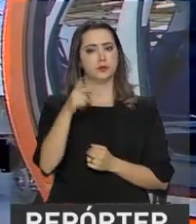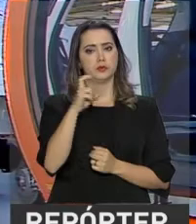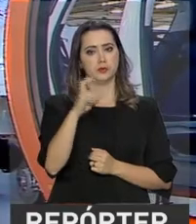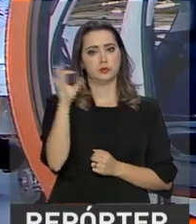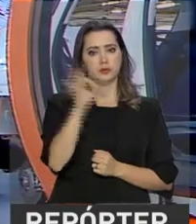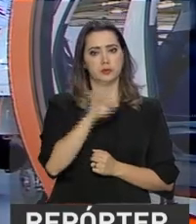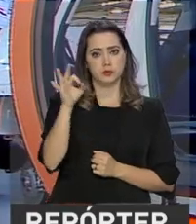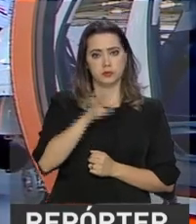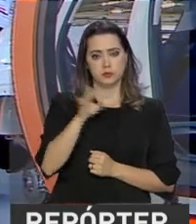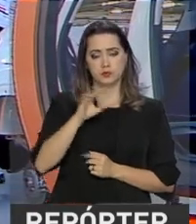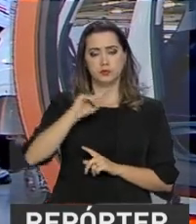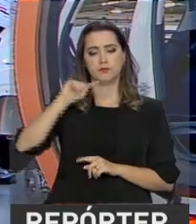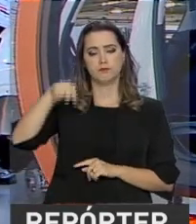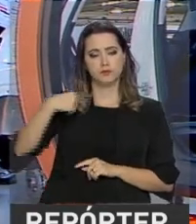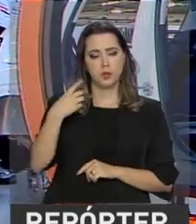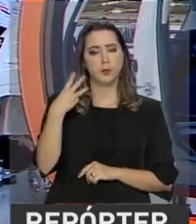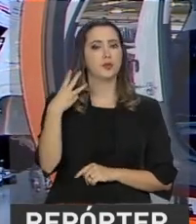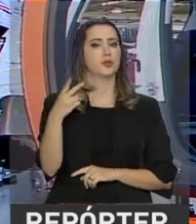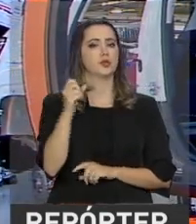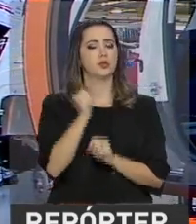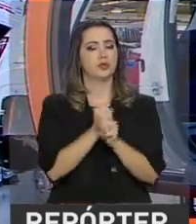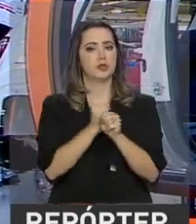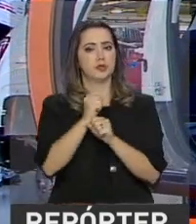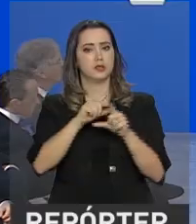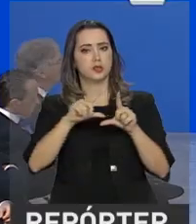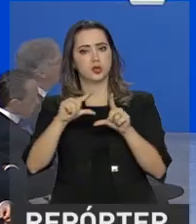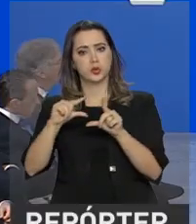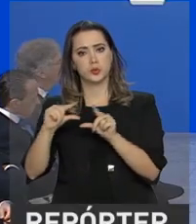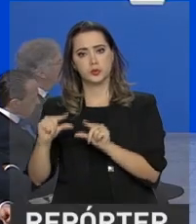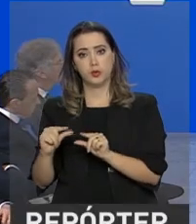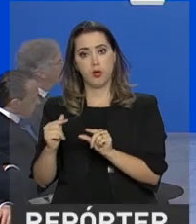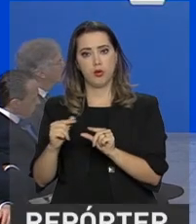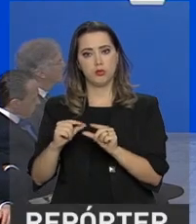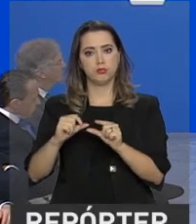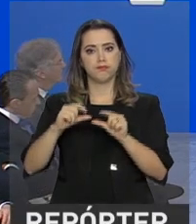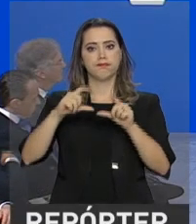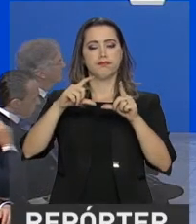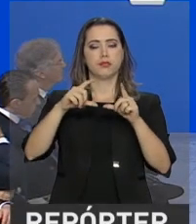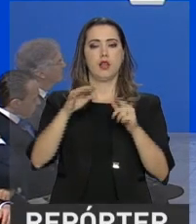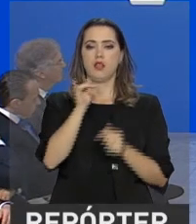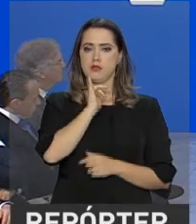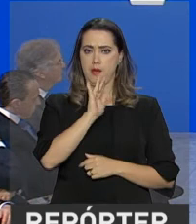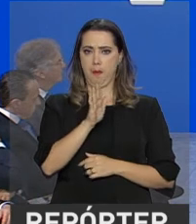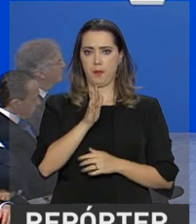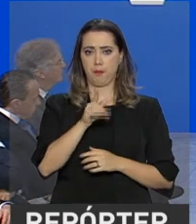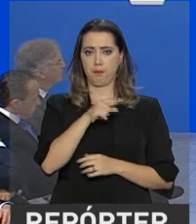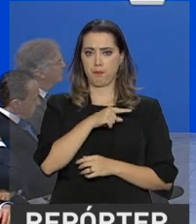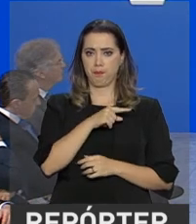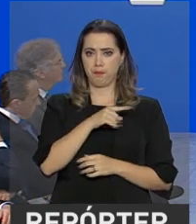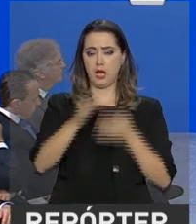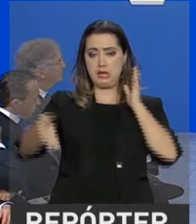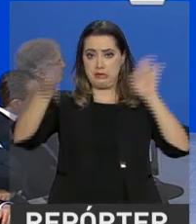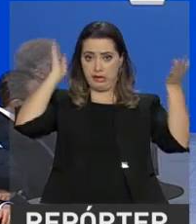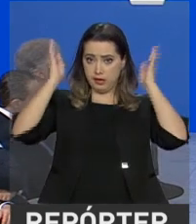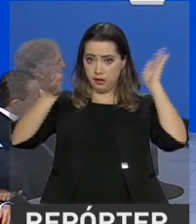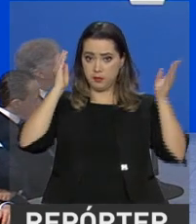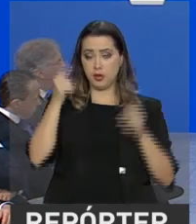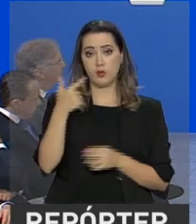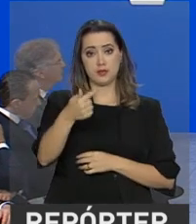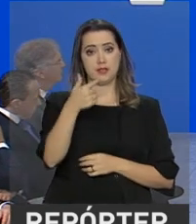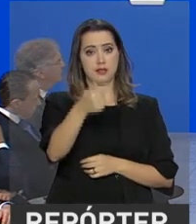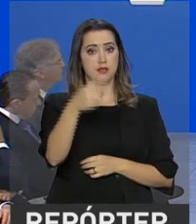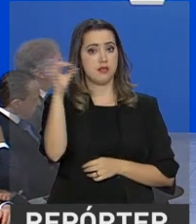no ano passado depois de três anos seguidos de queda na venda de caminhões chegou a subir 77%